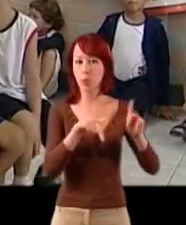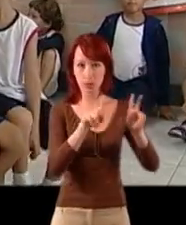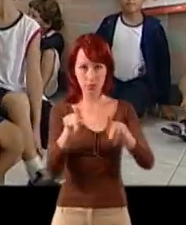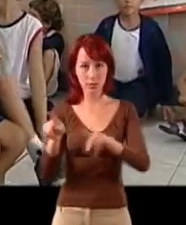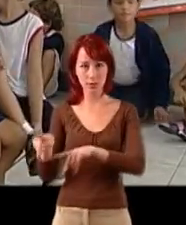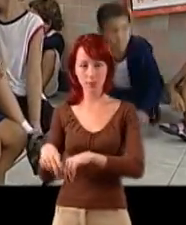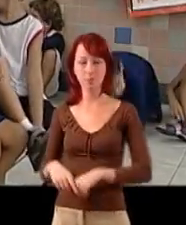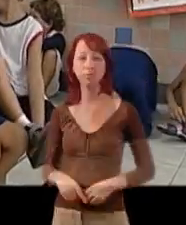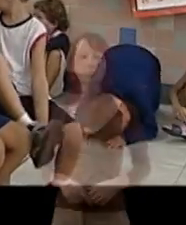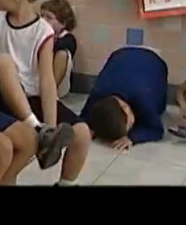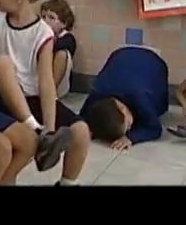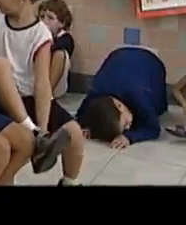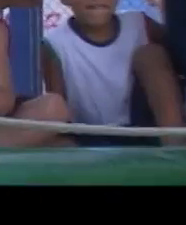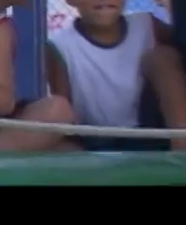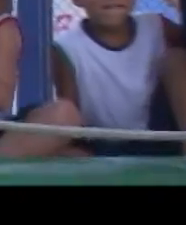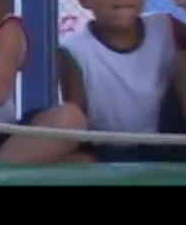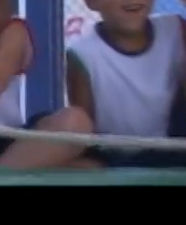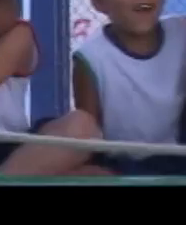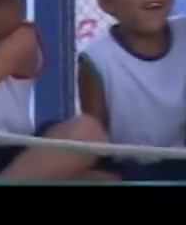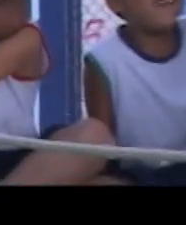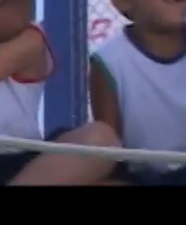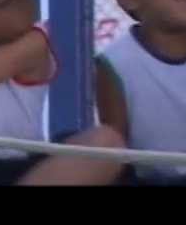mais, tá se abrindo mais com as pessoas.